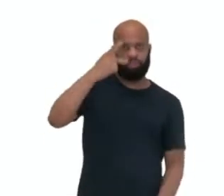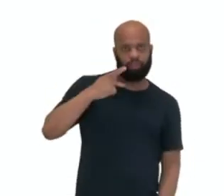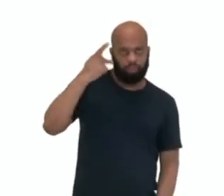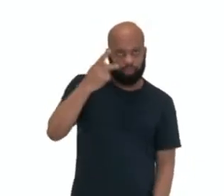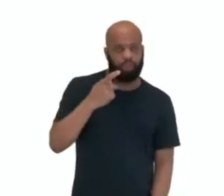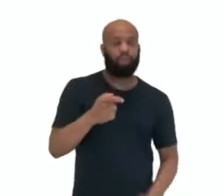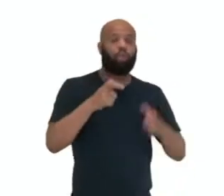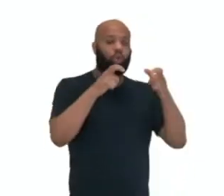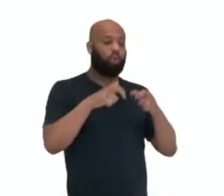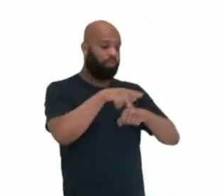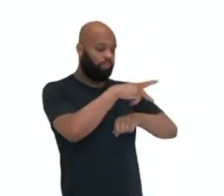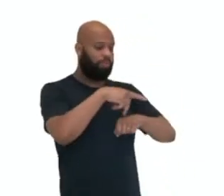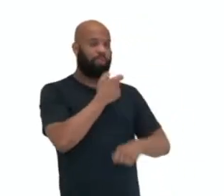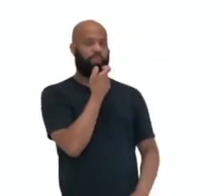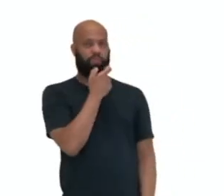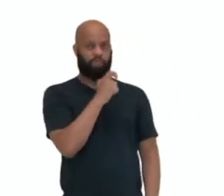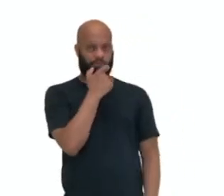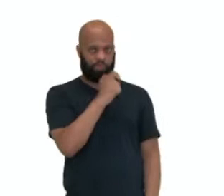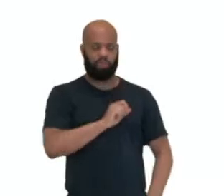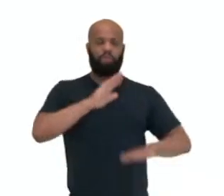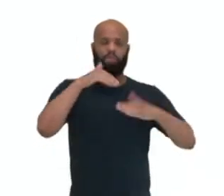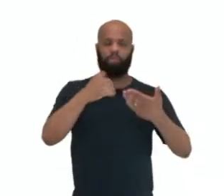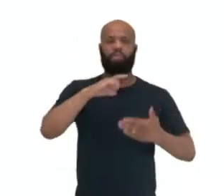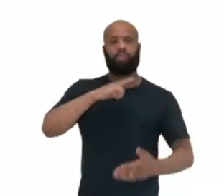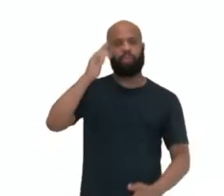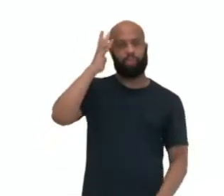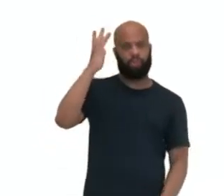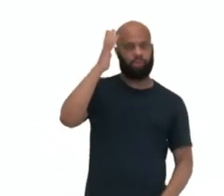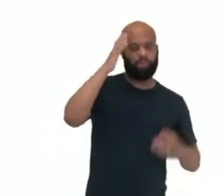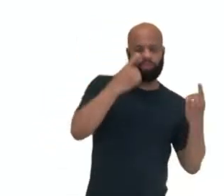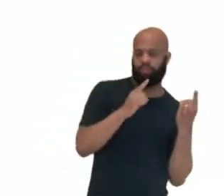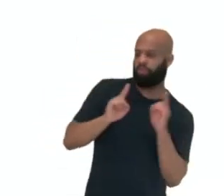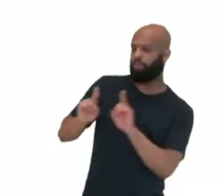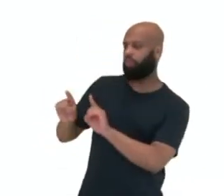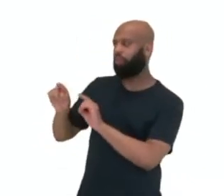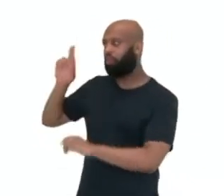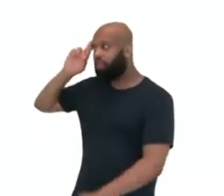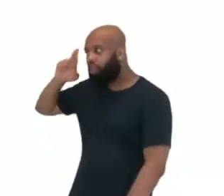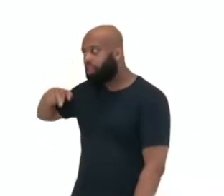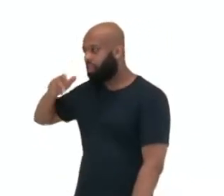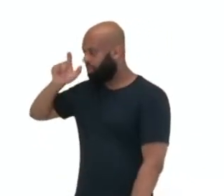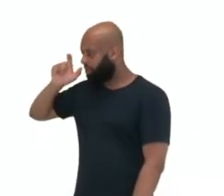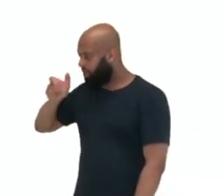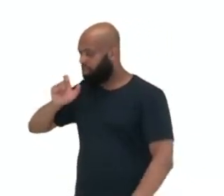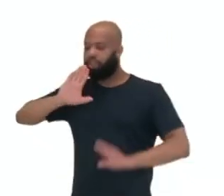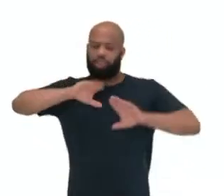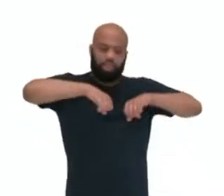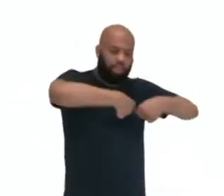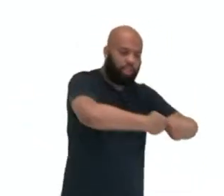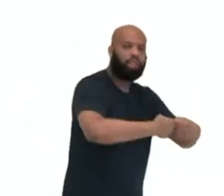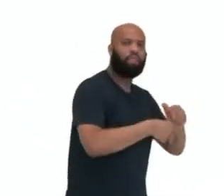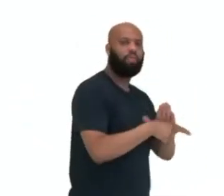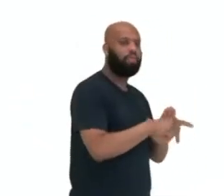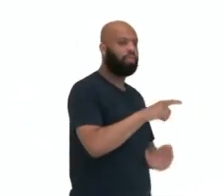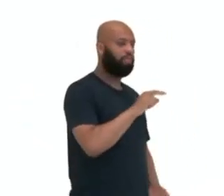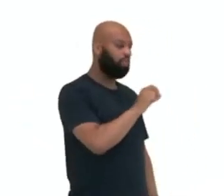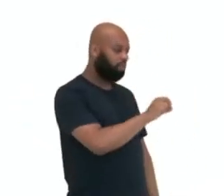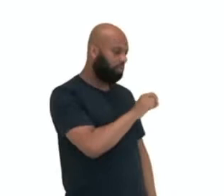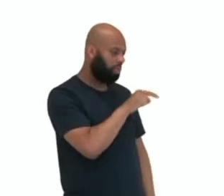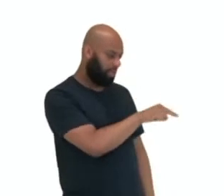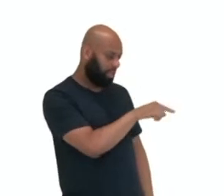na Inglaterra. Opôs-se às teorias racionalistas de Descartes, defendendo o empirismo. Fez